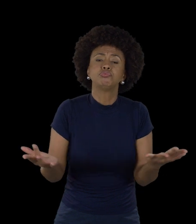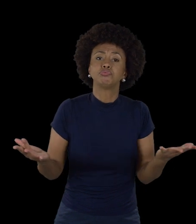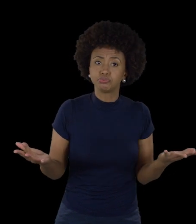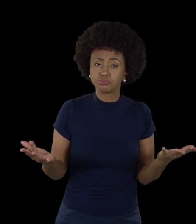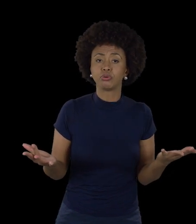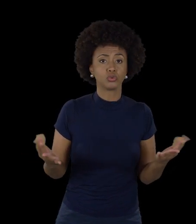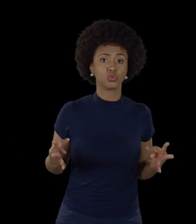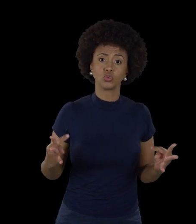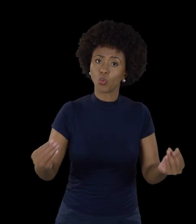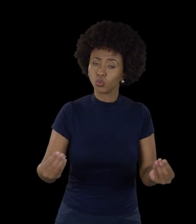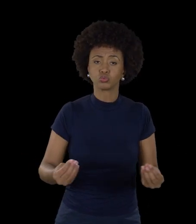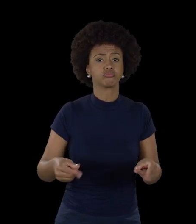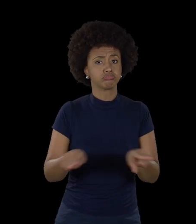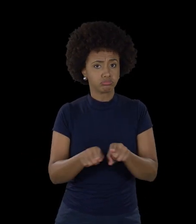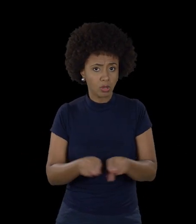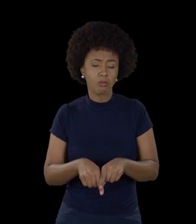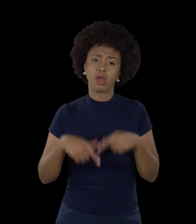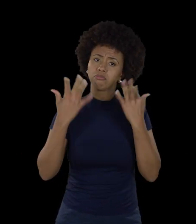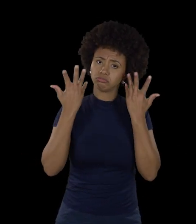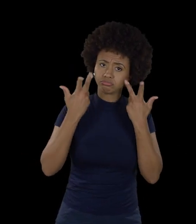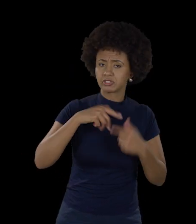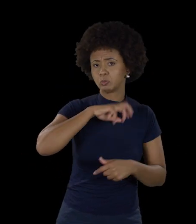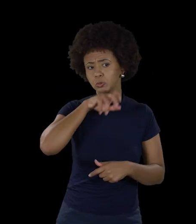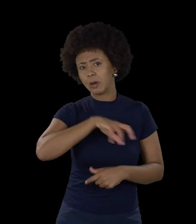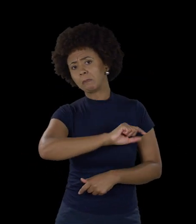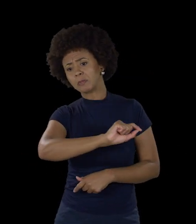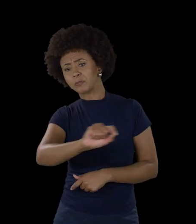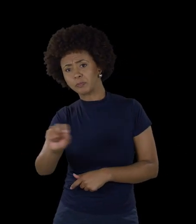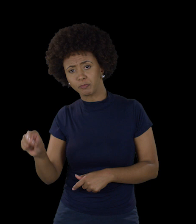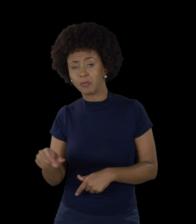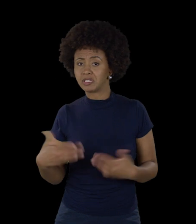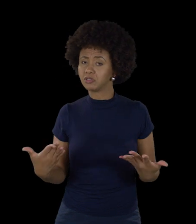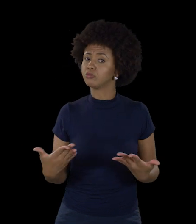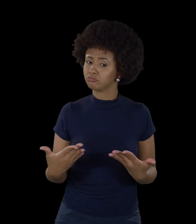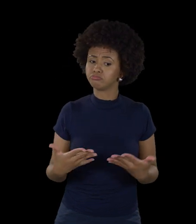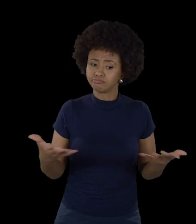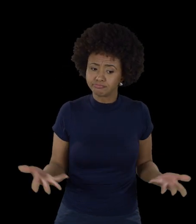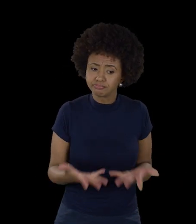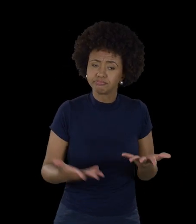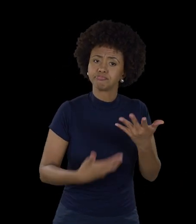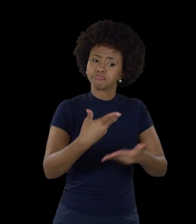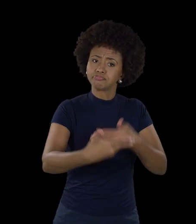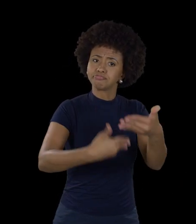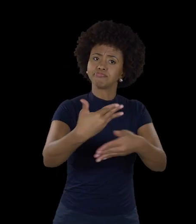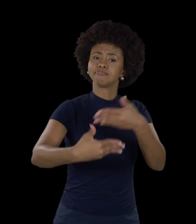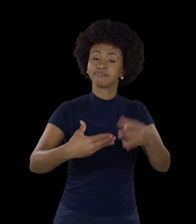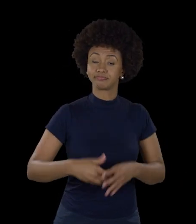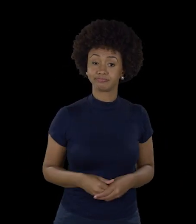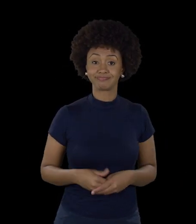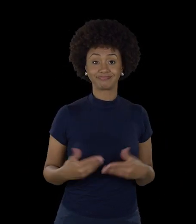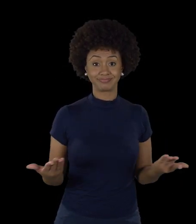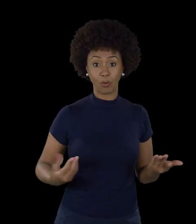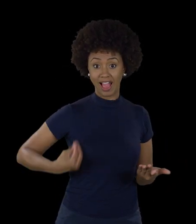flora, fornecendo, portanto, excelentes serviços ecossistêmicos. Essa incrível biodiversidade de vida